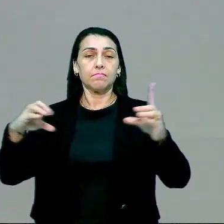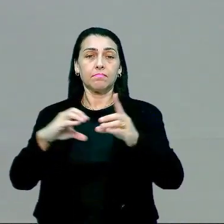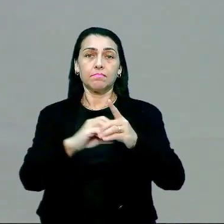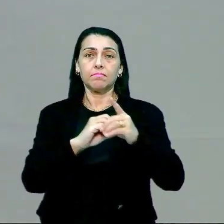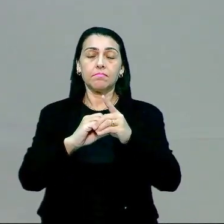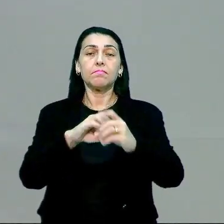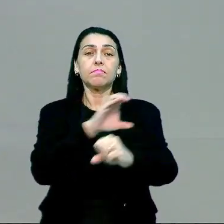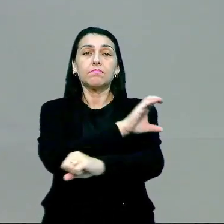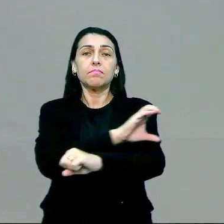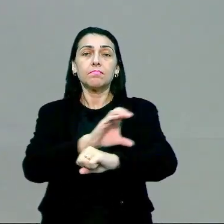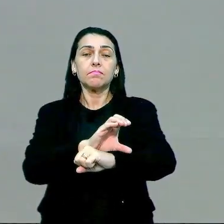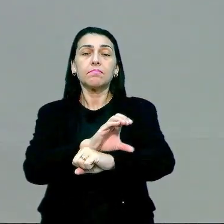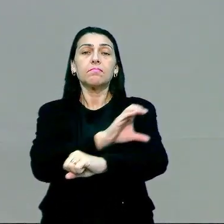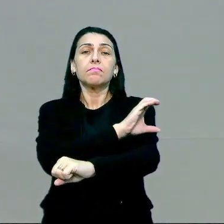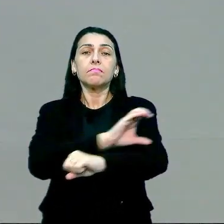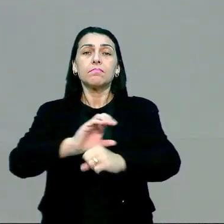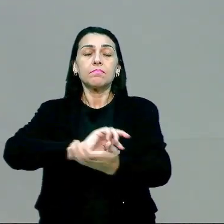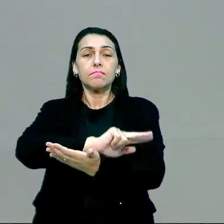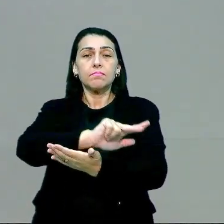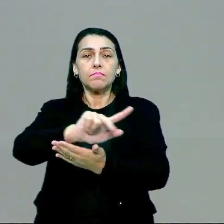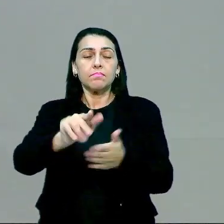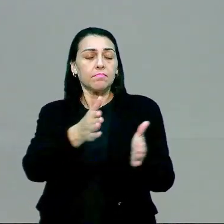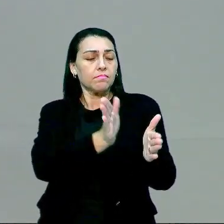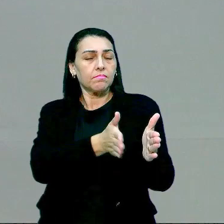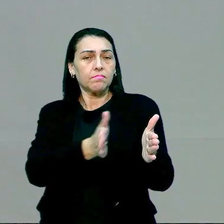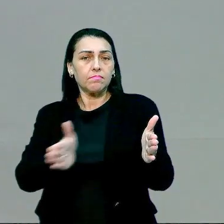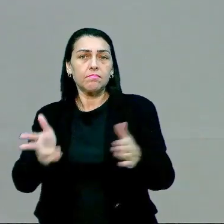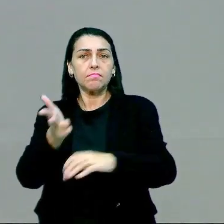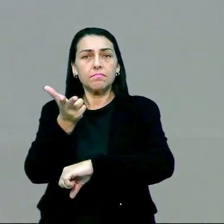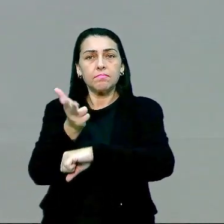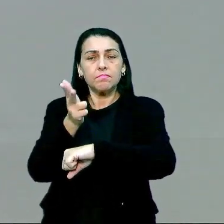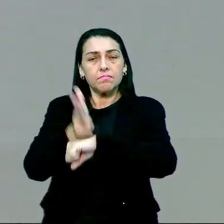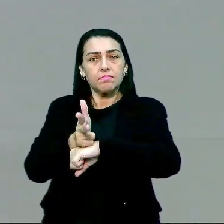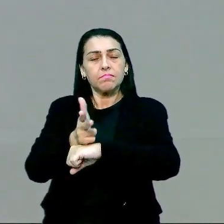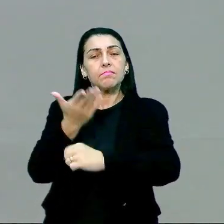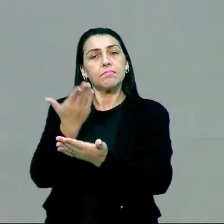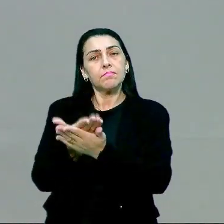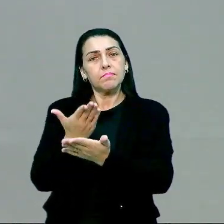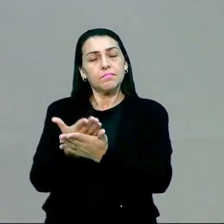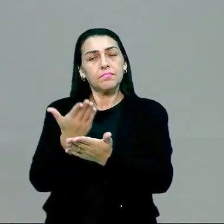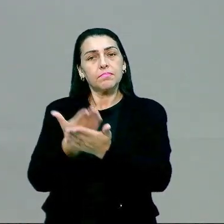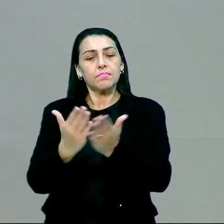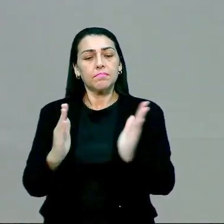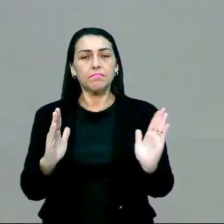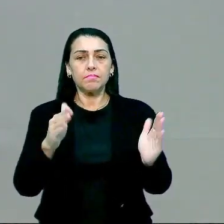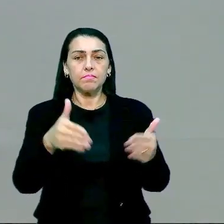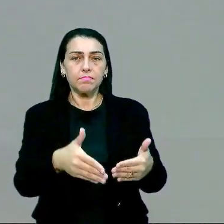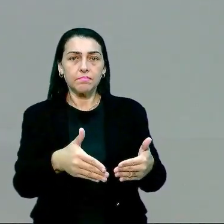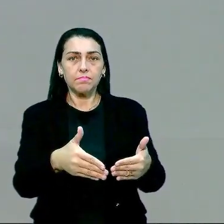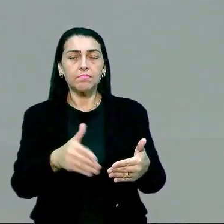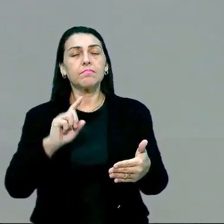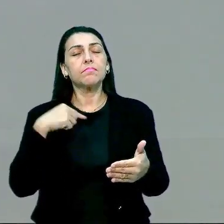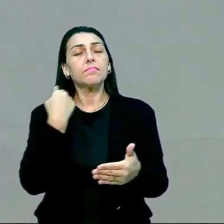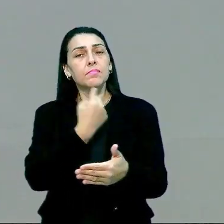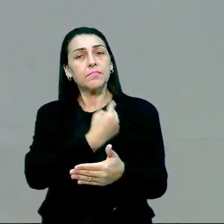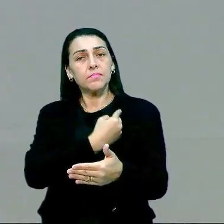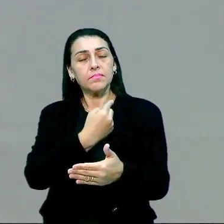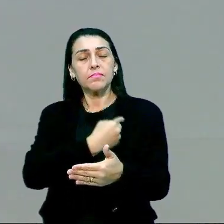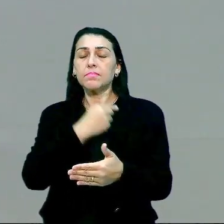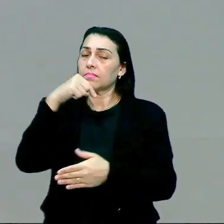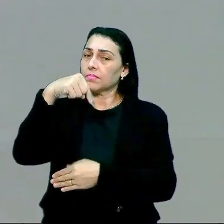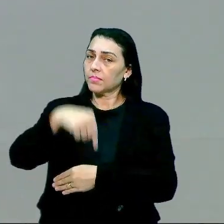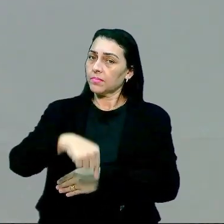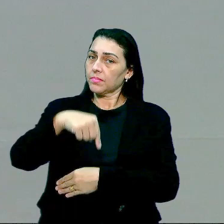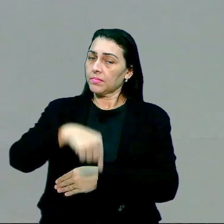e Multiculturalismo, de uma série de videoaulas com essa abordagem. E nós estaremos